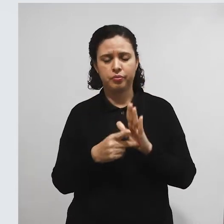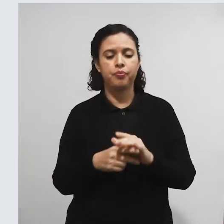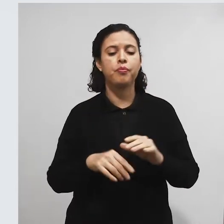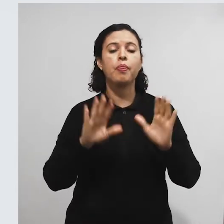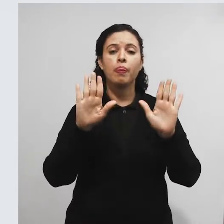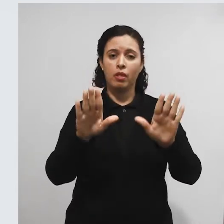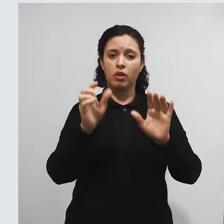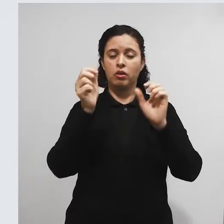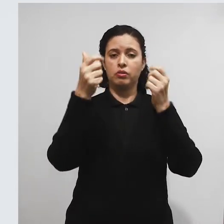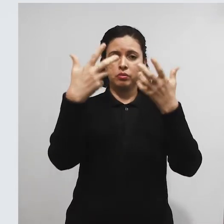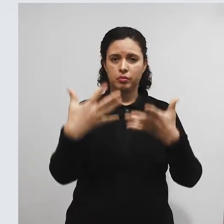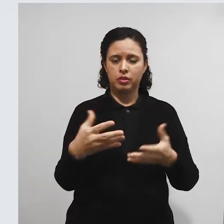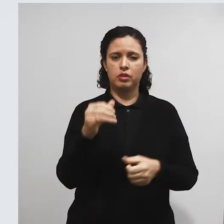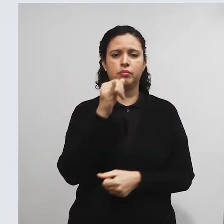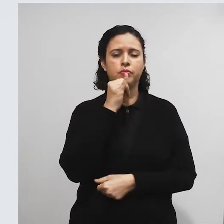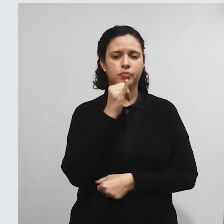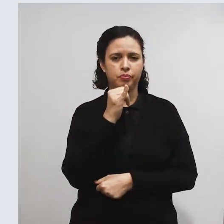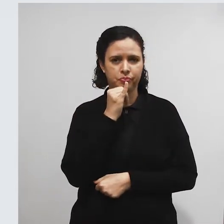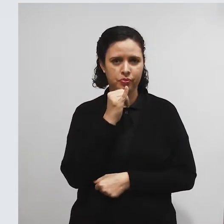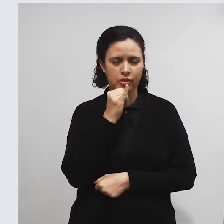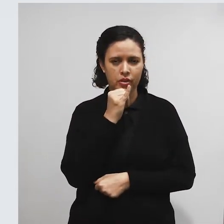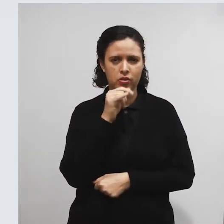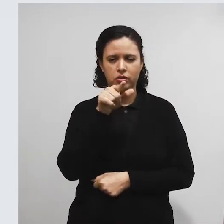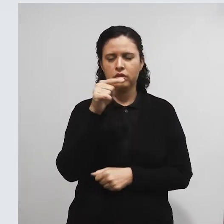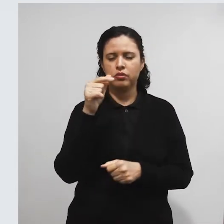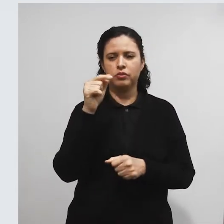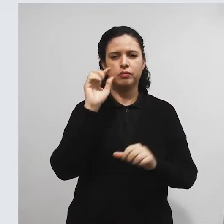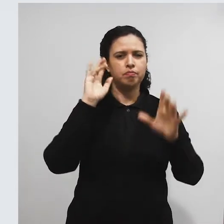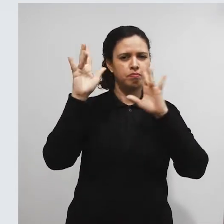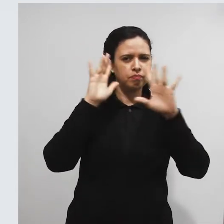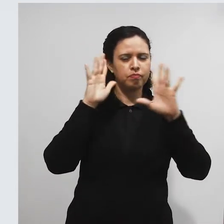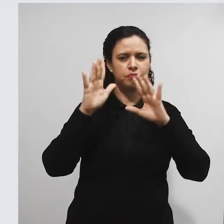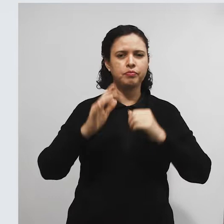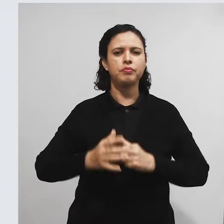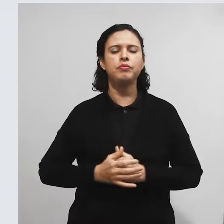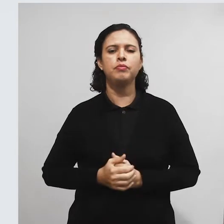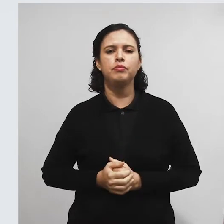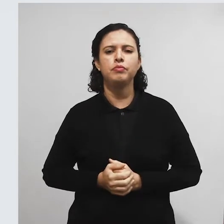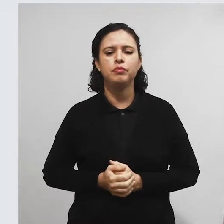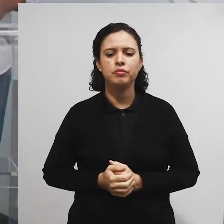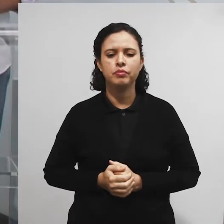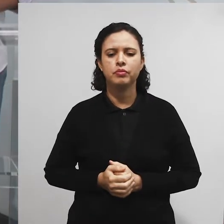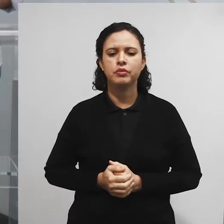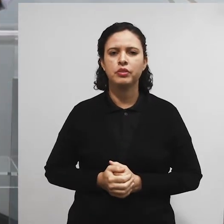imaterial. Eu vou dar uma explicação breve aqui para que a gente possa fazer uma reflexão. Vamos lá?